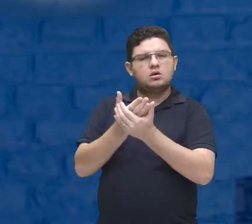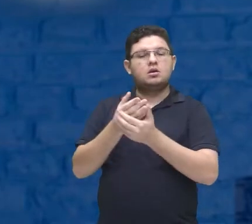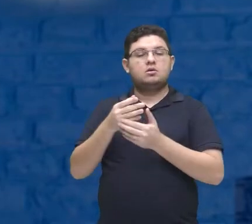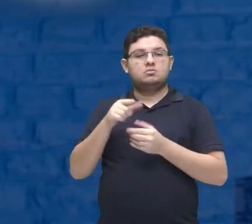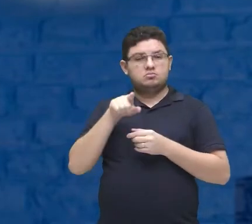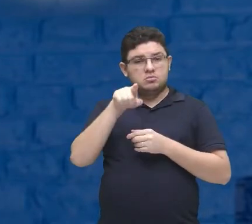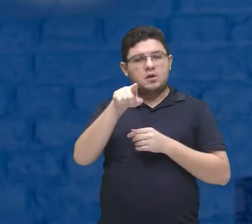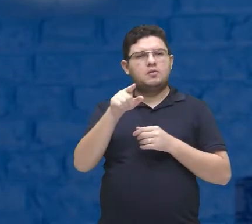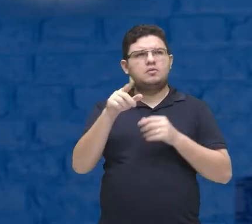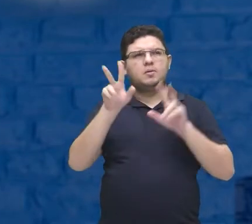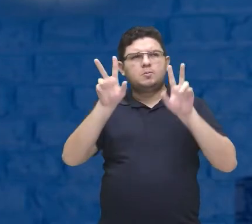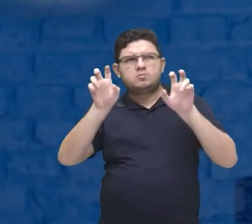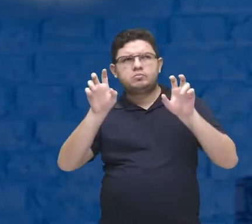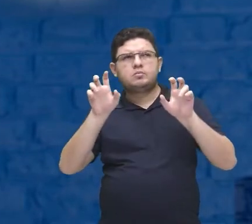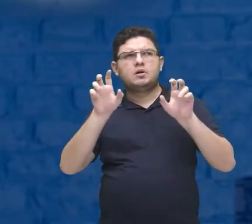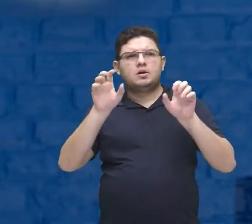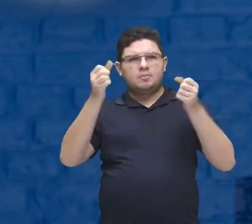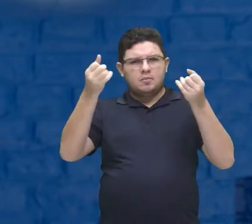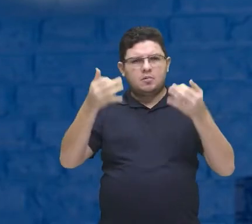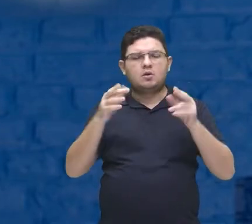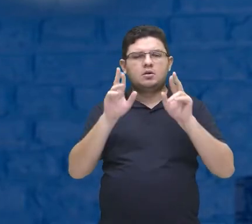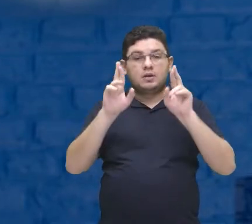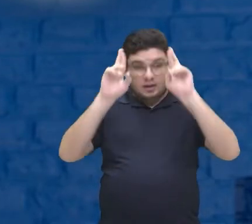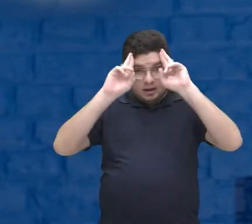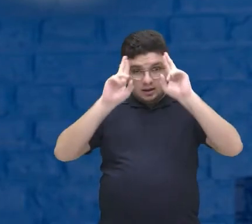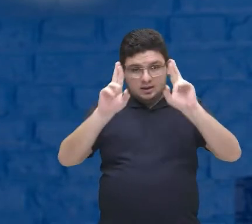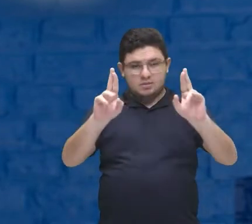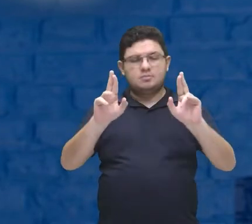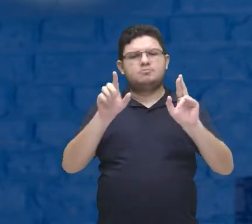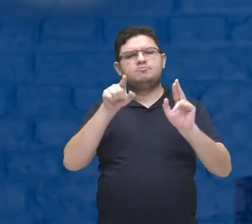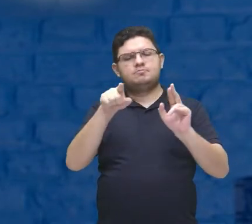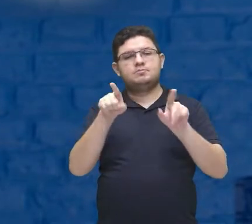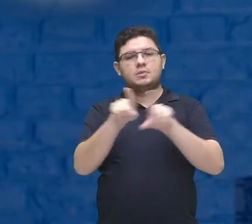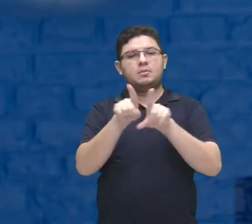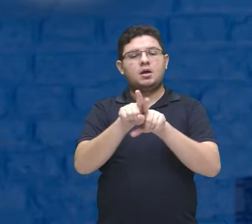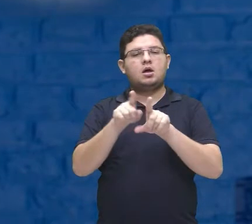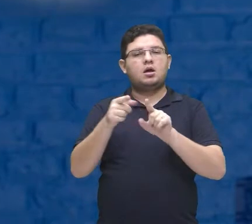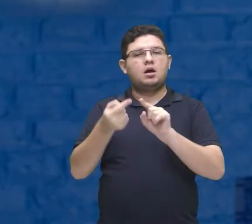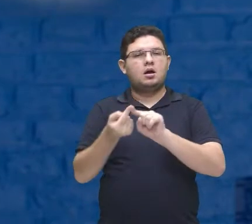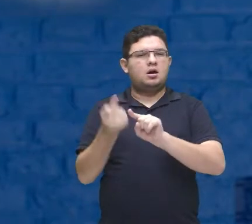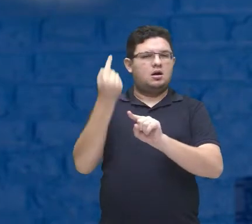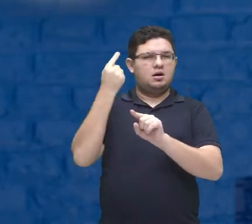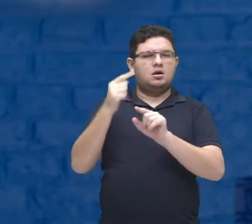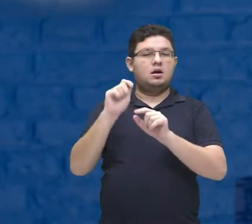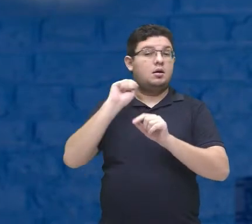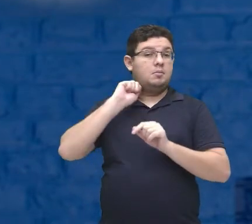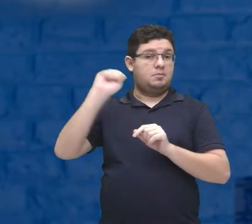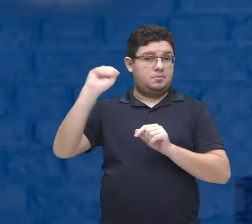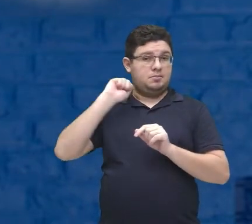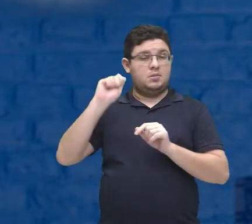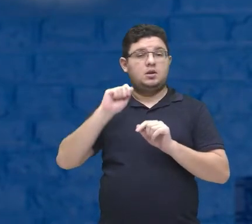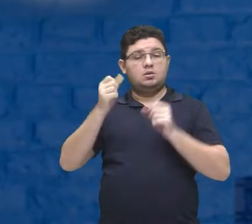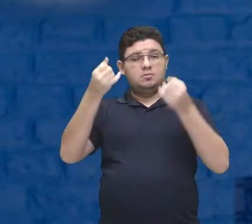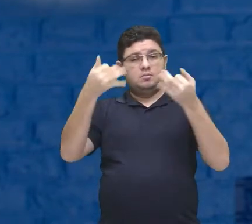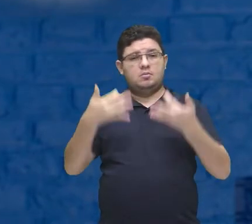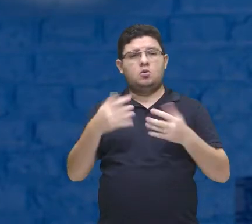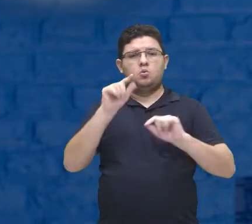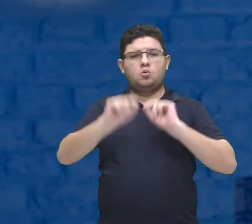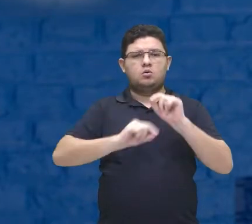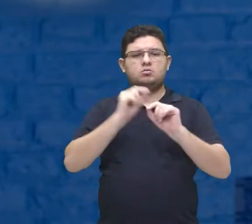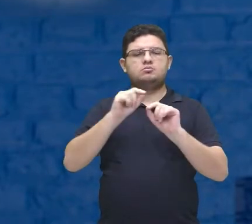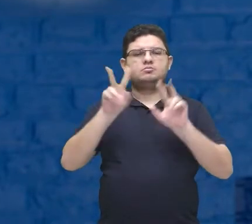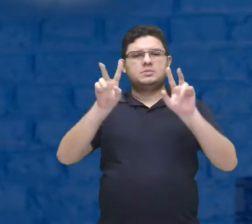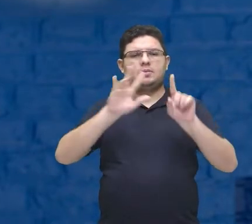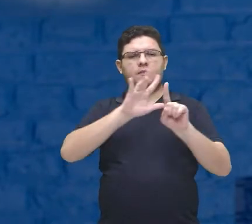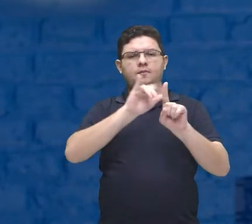e a gente falou muito sobre isso no mês de abril, quando a gente tratou o tema do bullying. Então, essas, às vezes, piadinhas que a gente faz com o corpo do outro